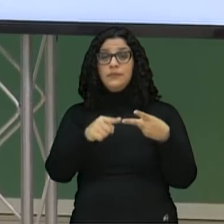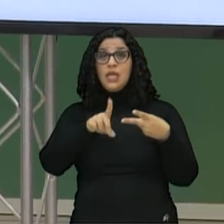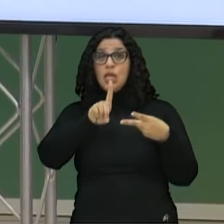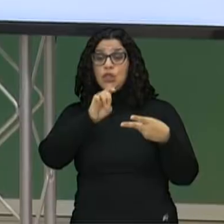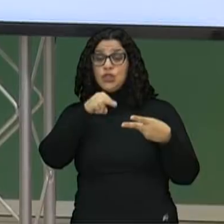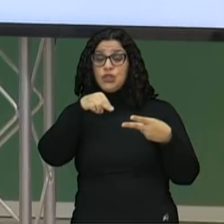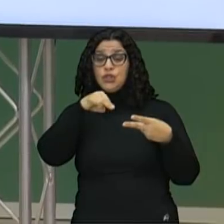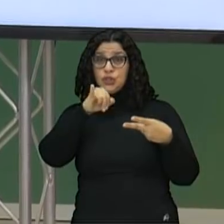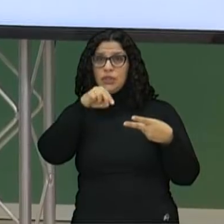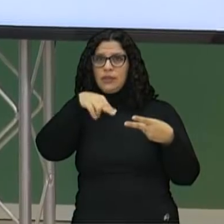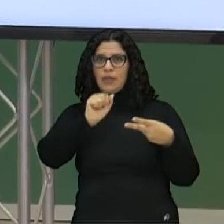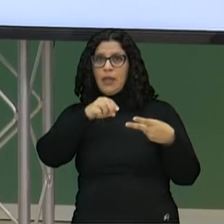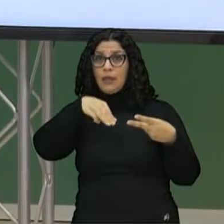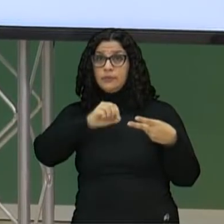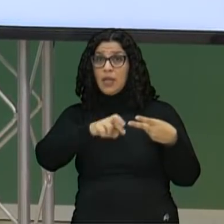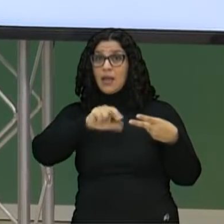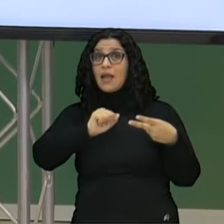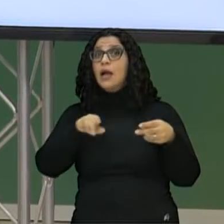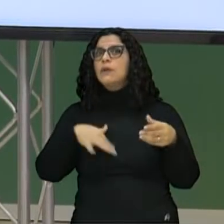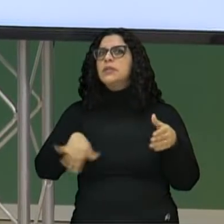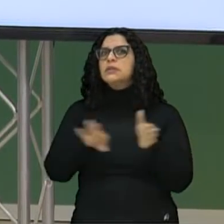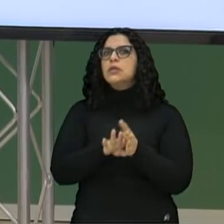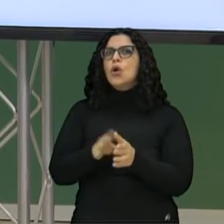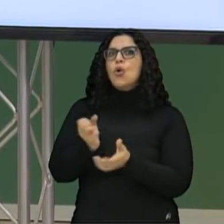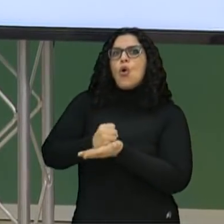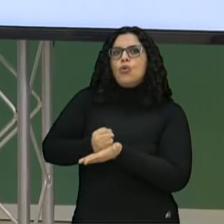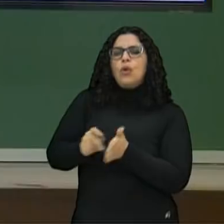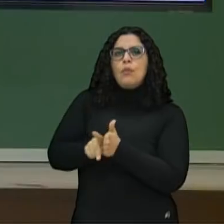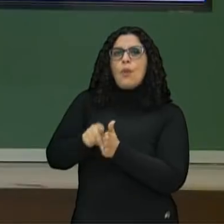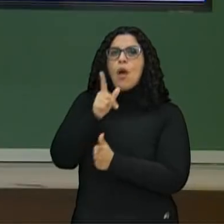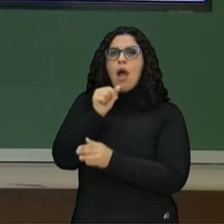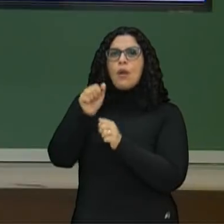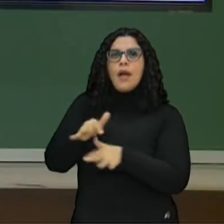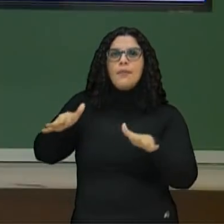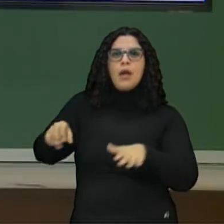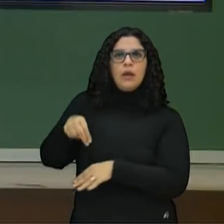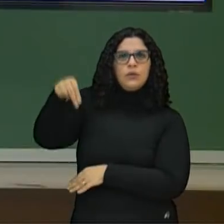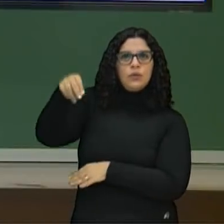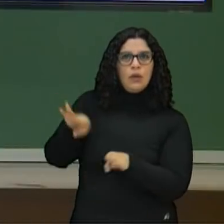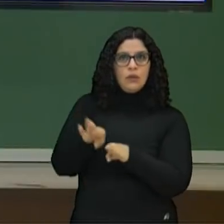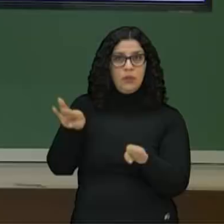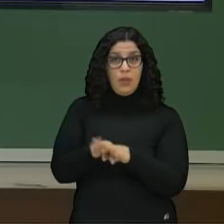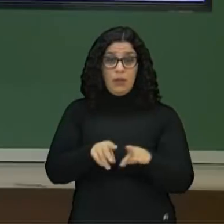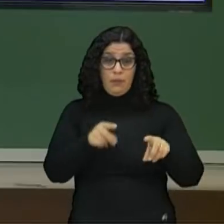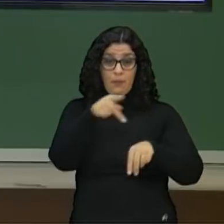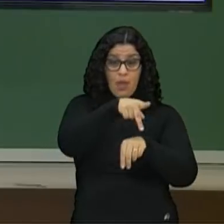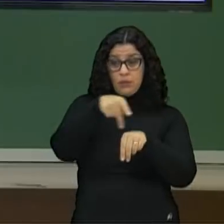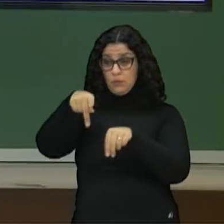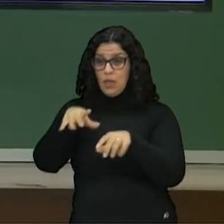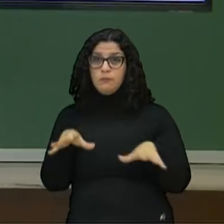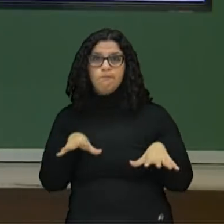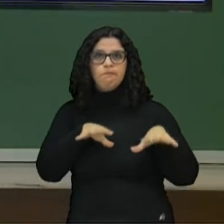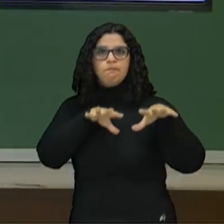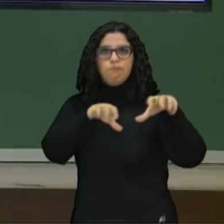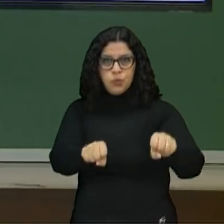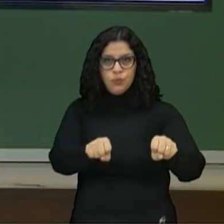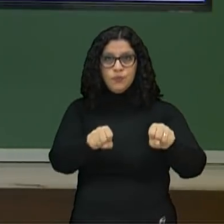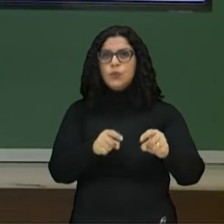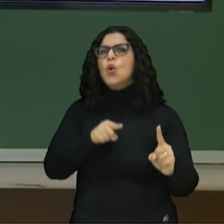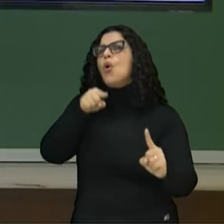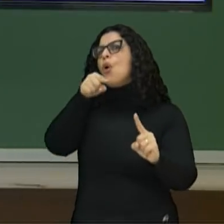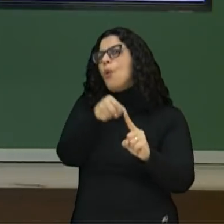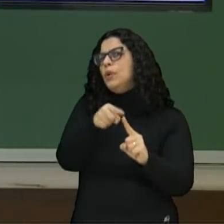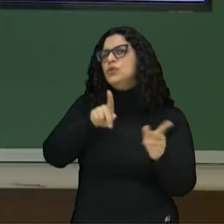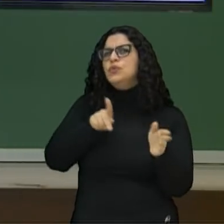já te mostro no mapa. Então, abril de 40, a Alemanha ocupou Noruega e Dinamarca. Qual o